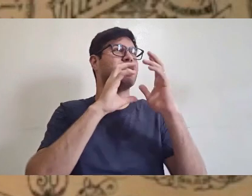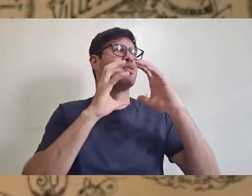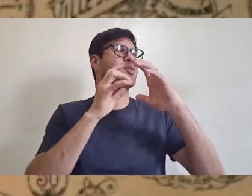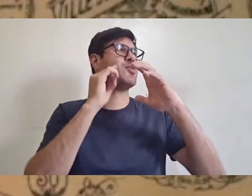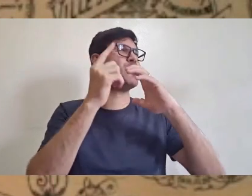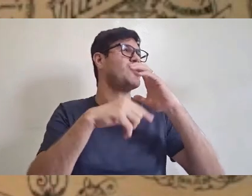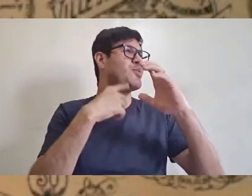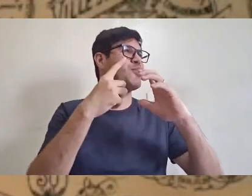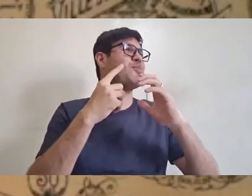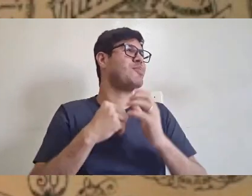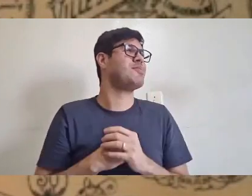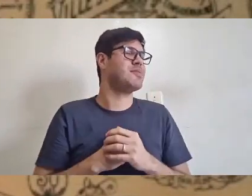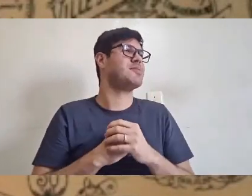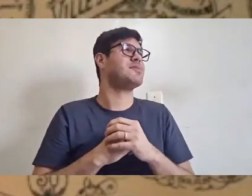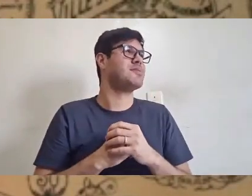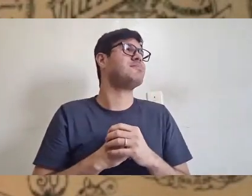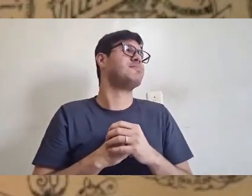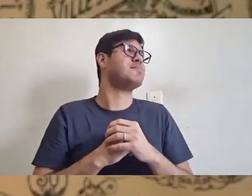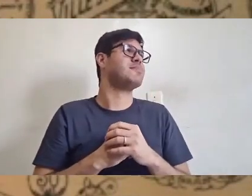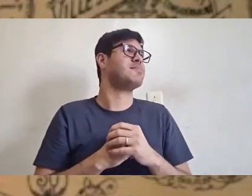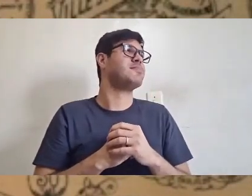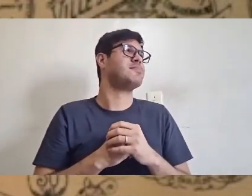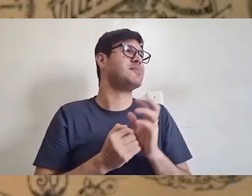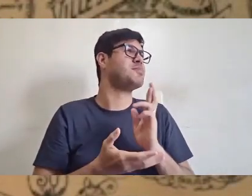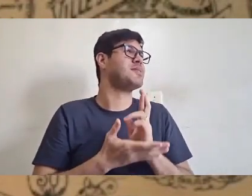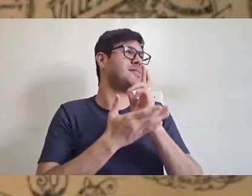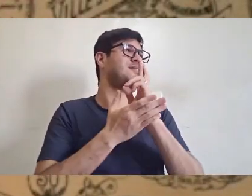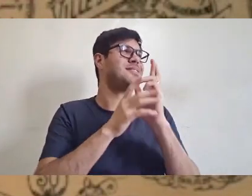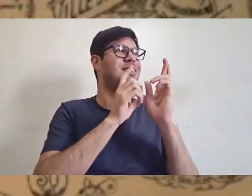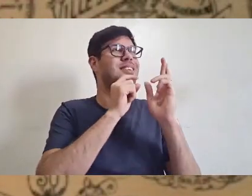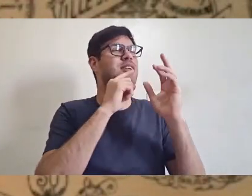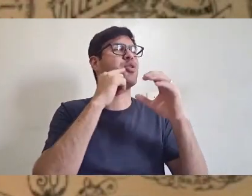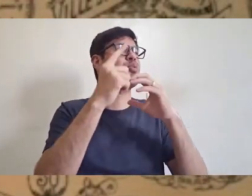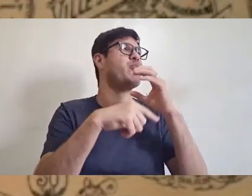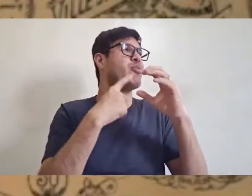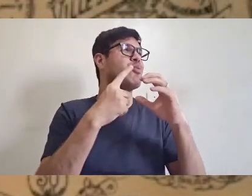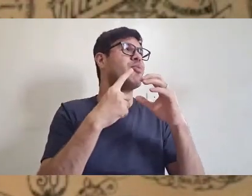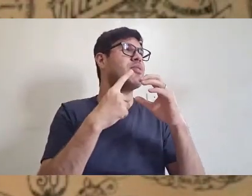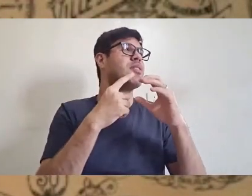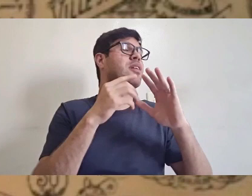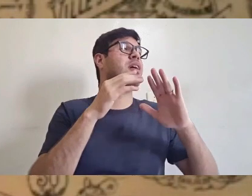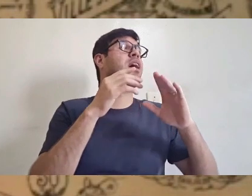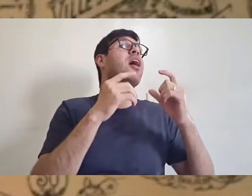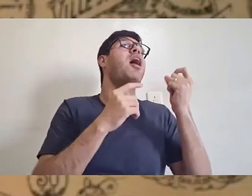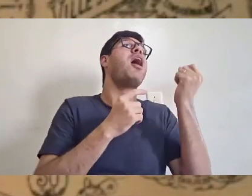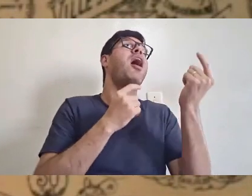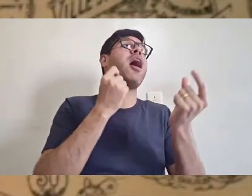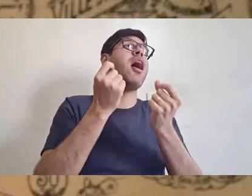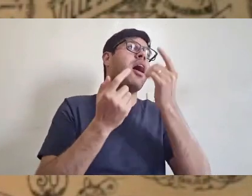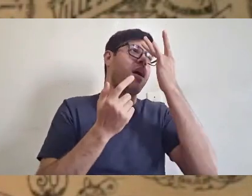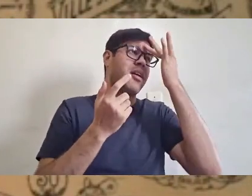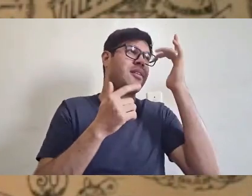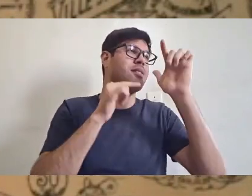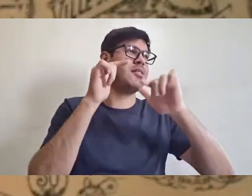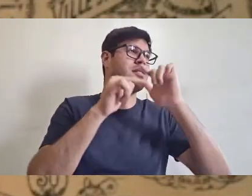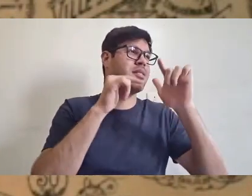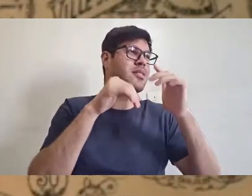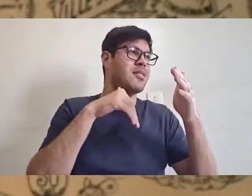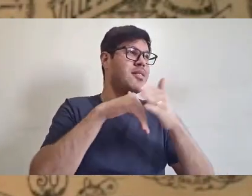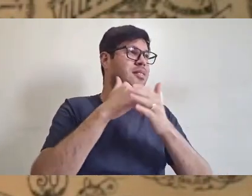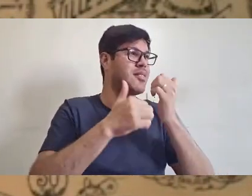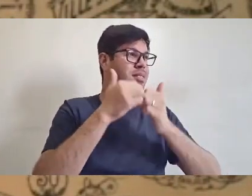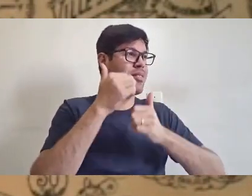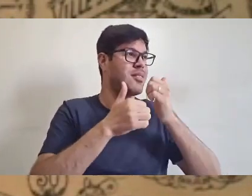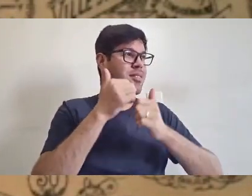No mundo. Entendeu? Nós tivemos aí alguns jogadores que passaram pela União, que chegaram até a seleção brasileira.